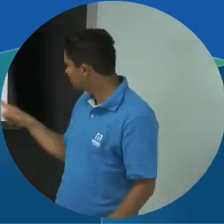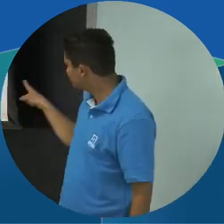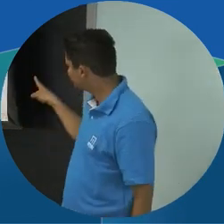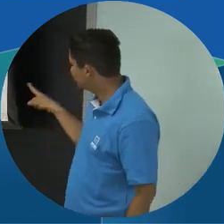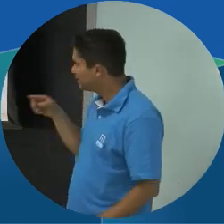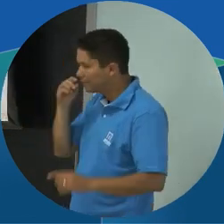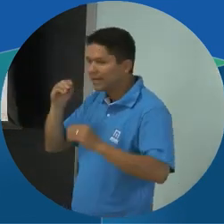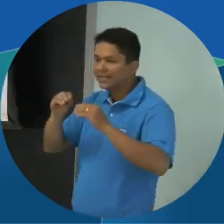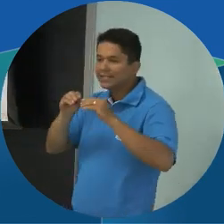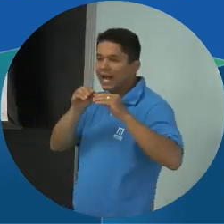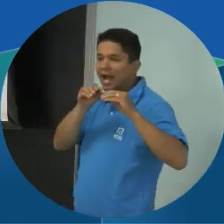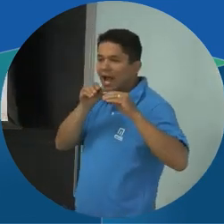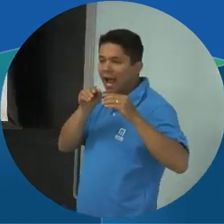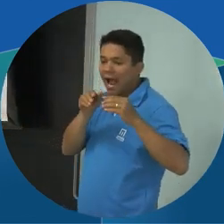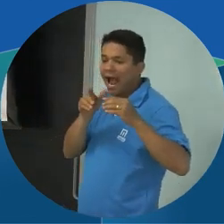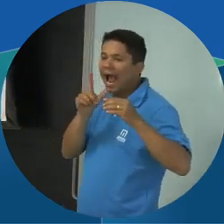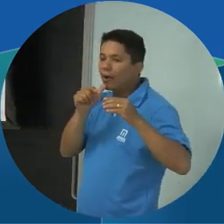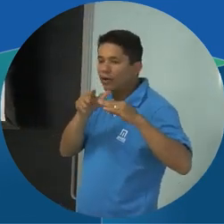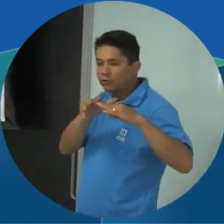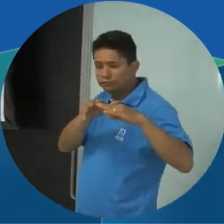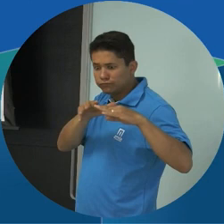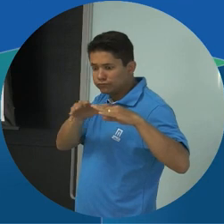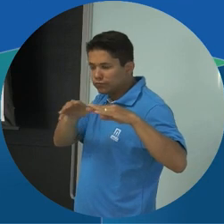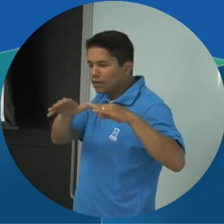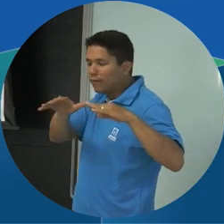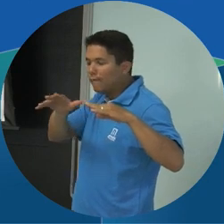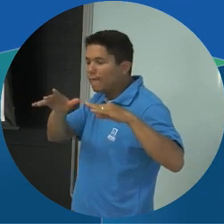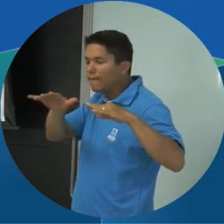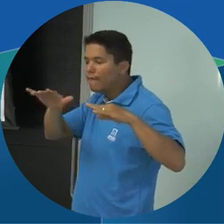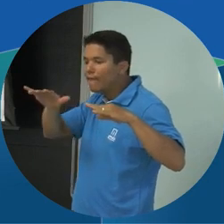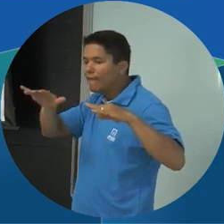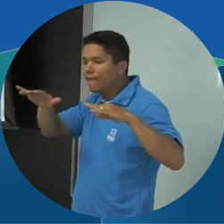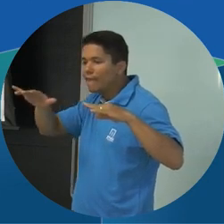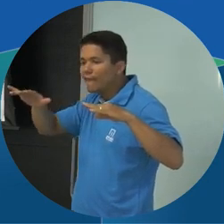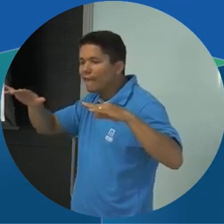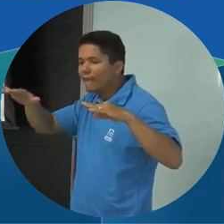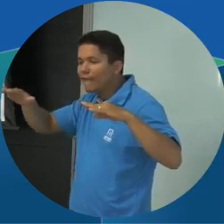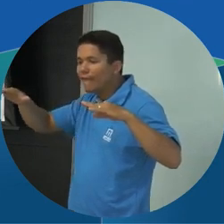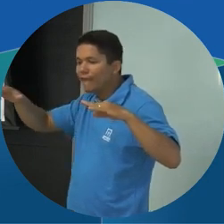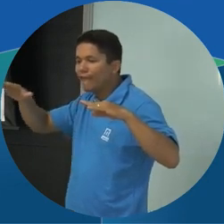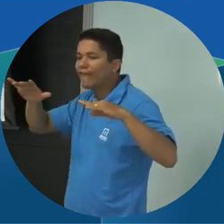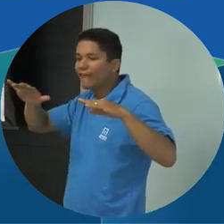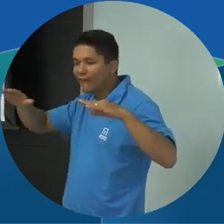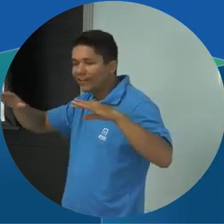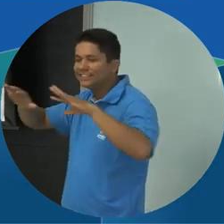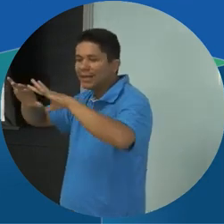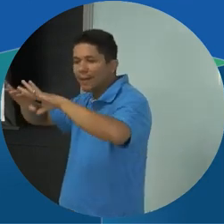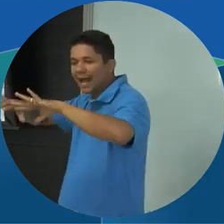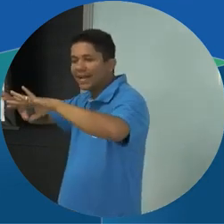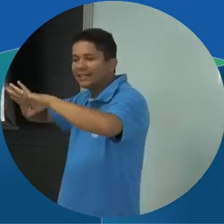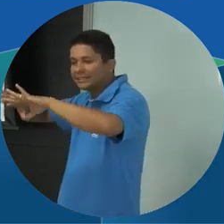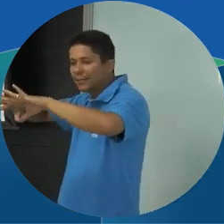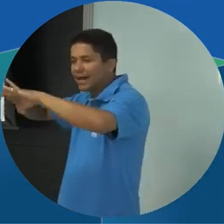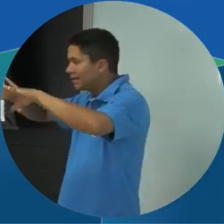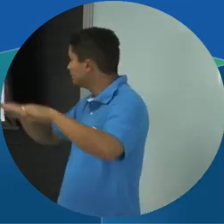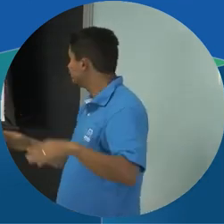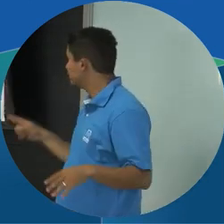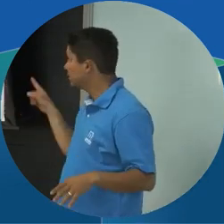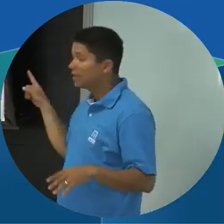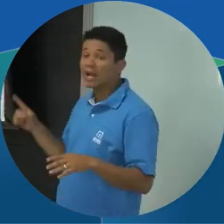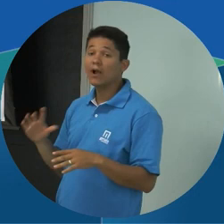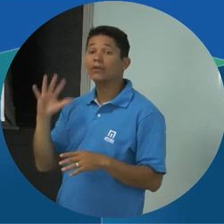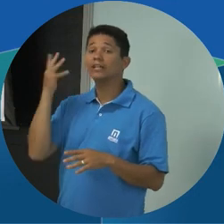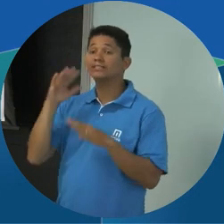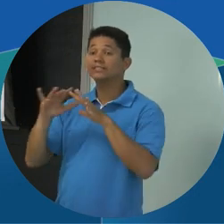aqui, essa área aqui, é a área onde você começa a dispersar. Quando você começa a ter essa dispersão, o que